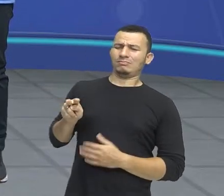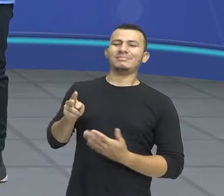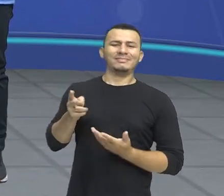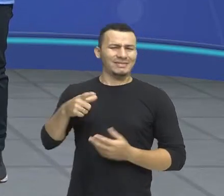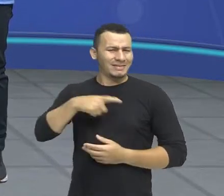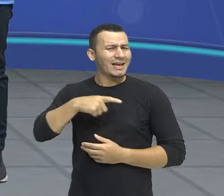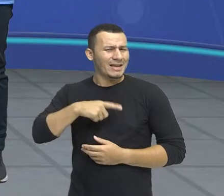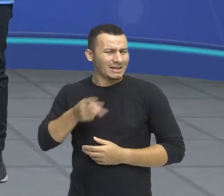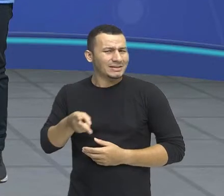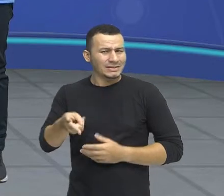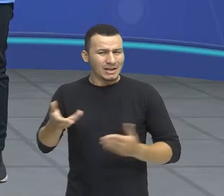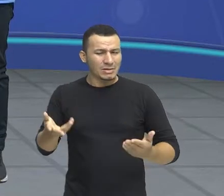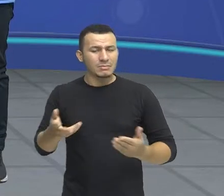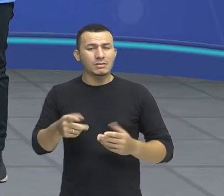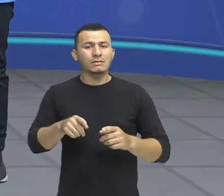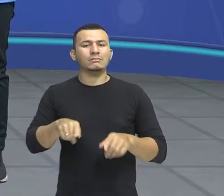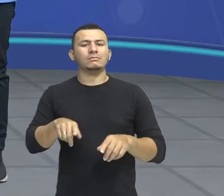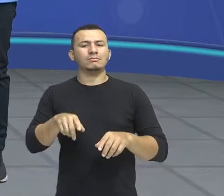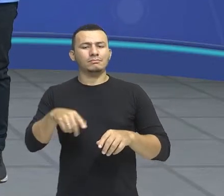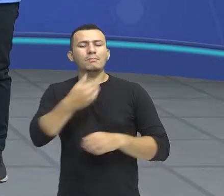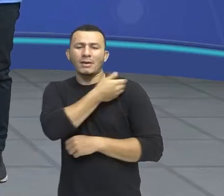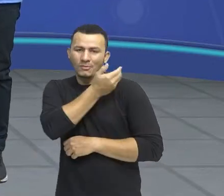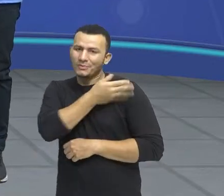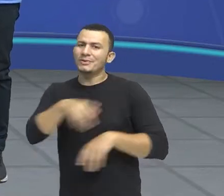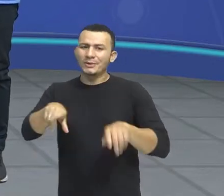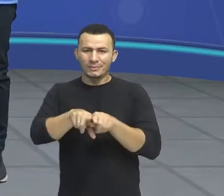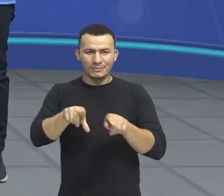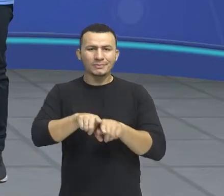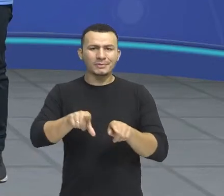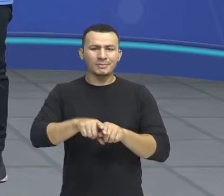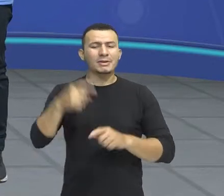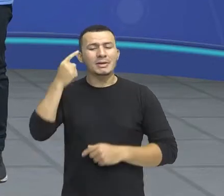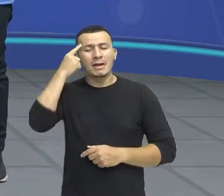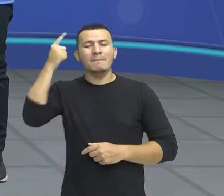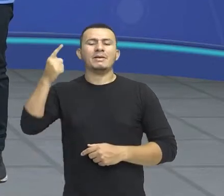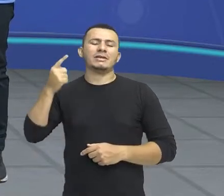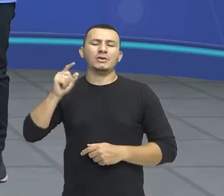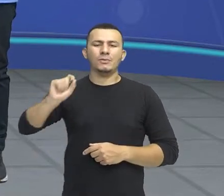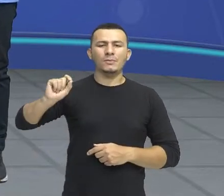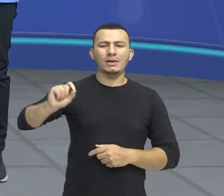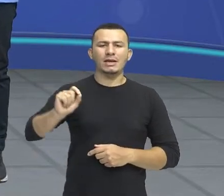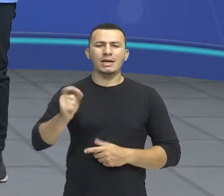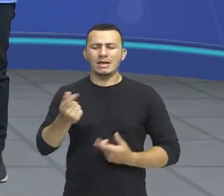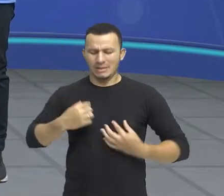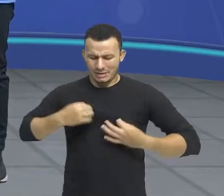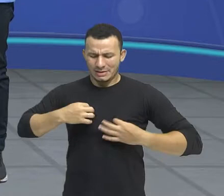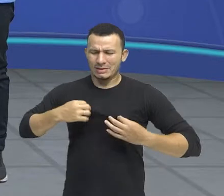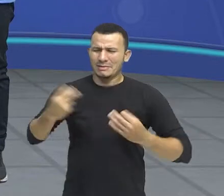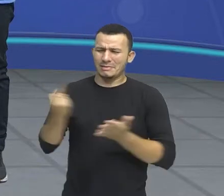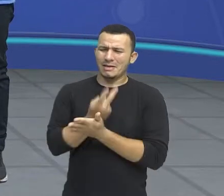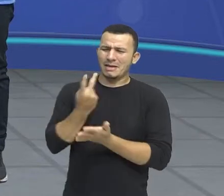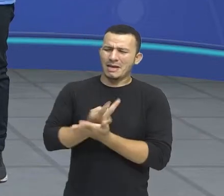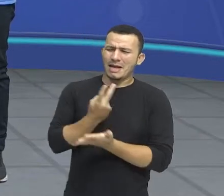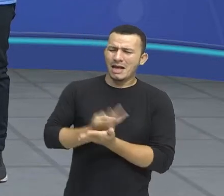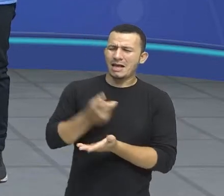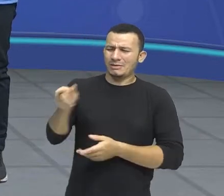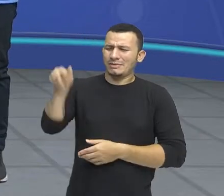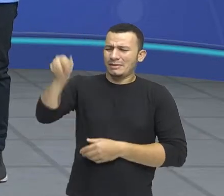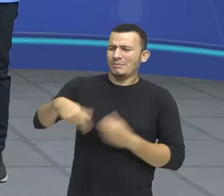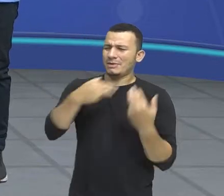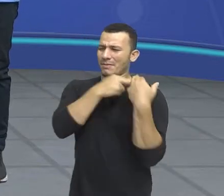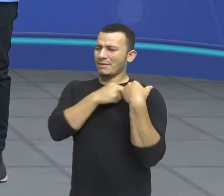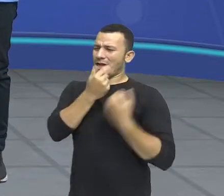também agrega preconceitos nisso, achando que é alguém que não tem o que fazer, é uma